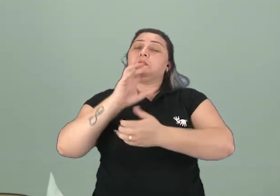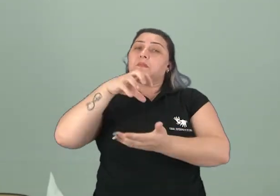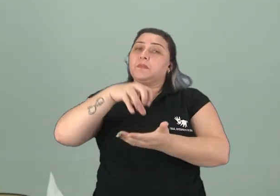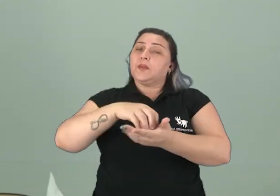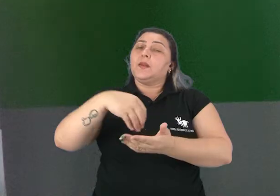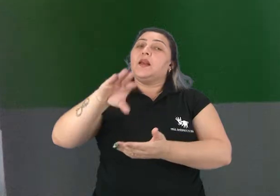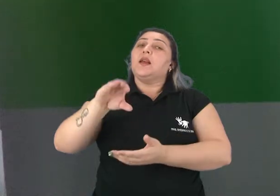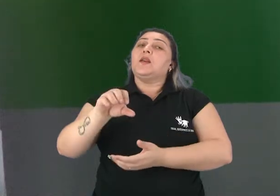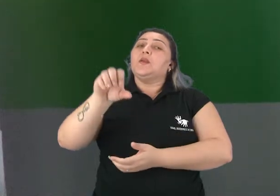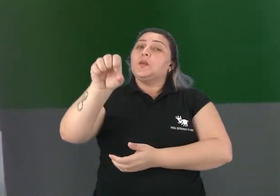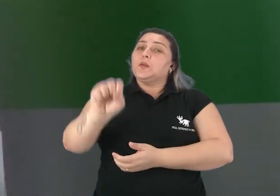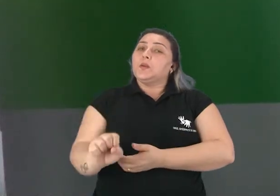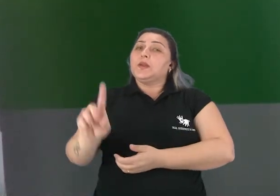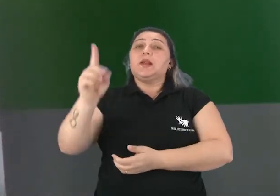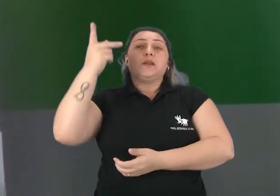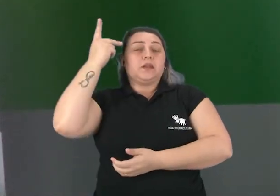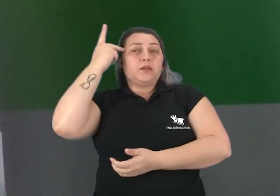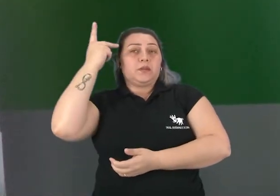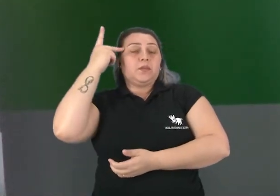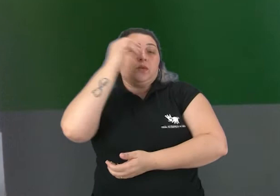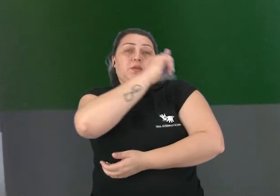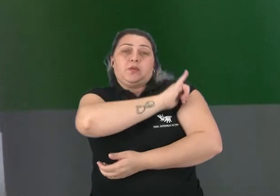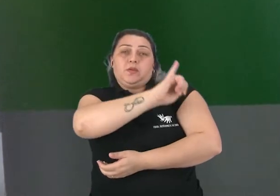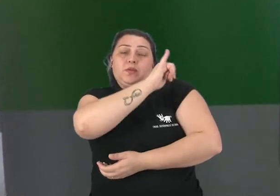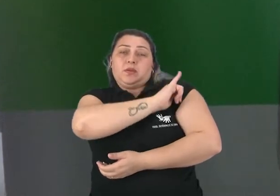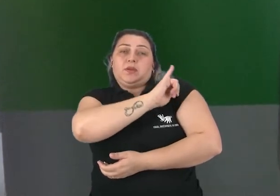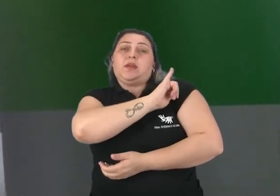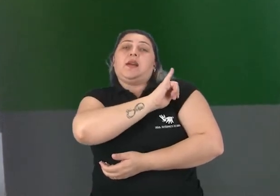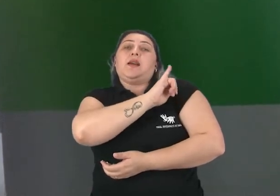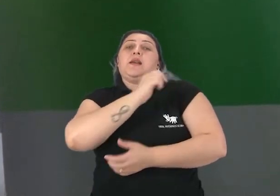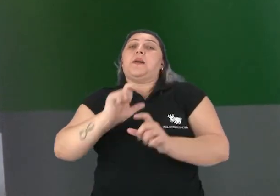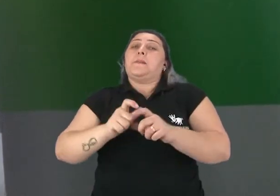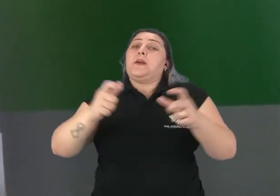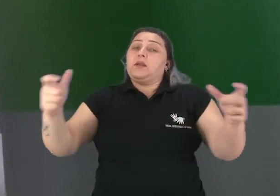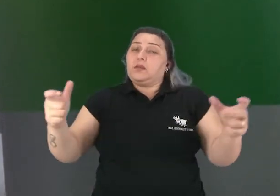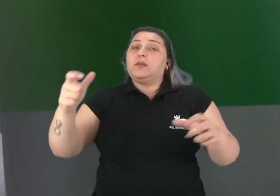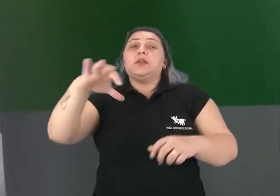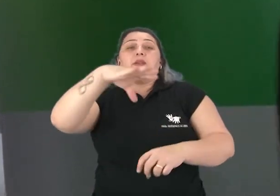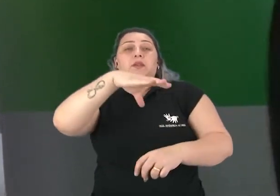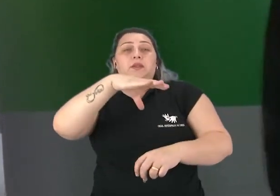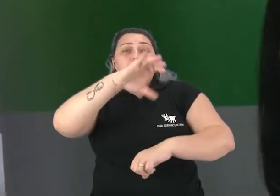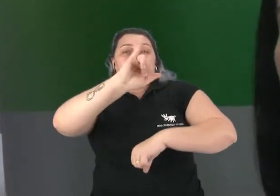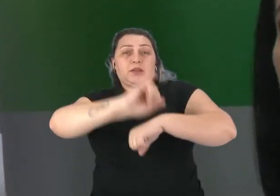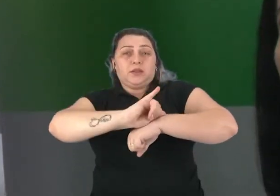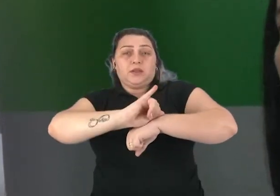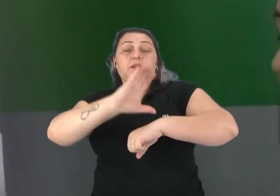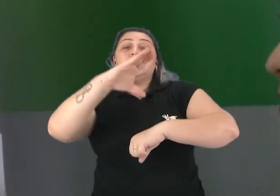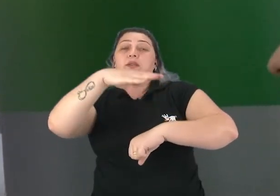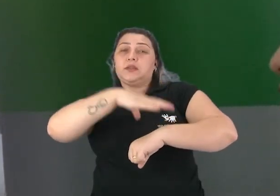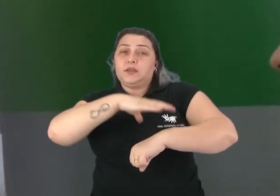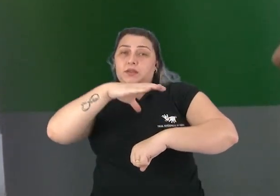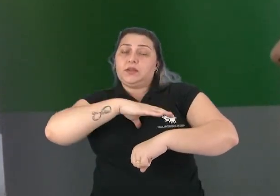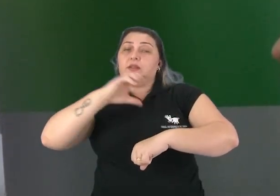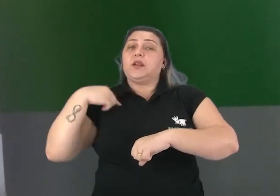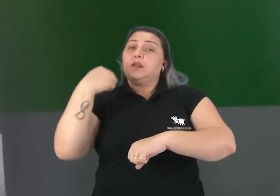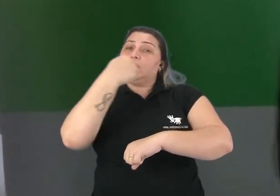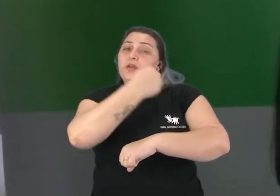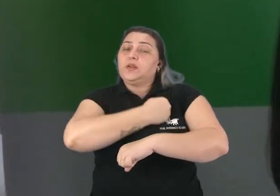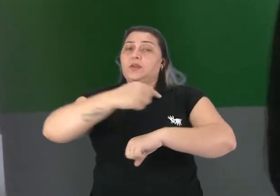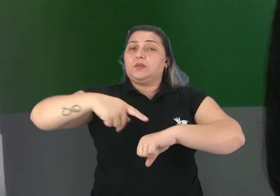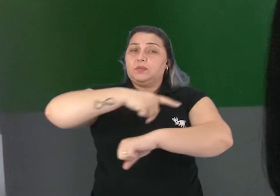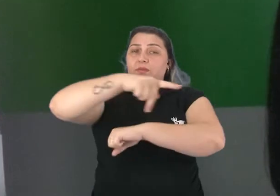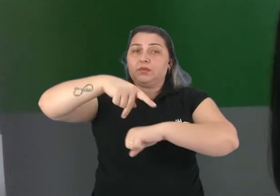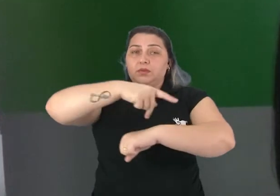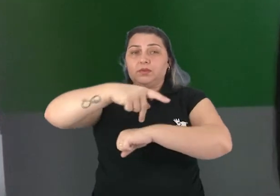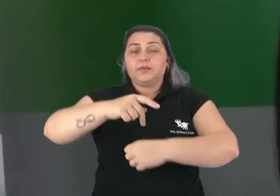região sudeste, que é São Paulo, e Rio de Janeiro, as grandes metrópoles, né, do nosso país. As grandes cidades, quando eu falo metrópoles, as